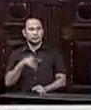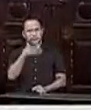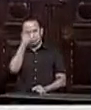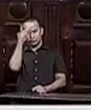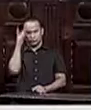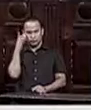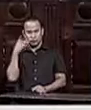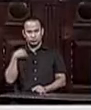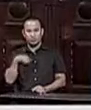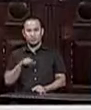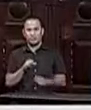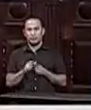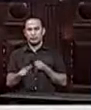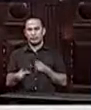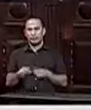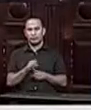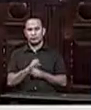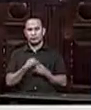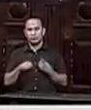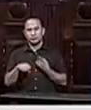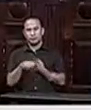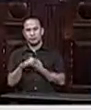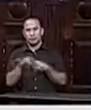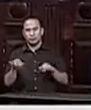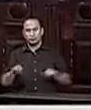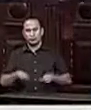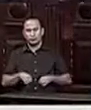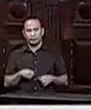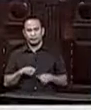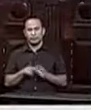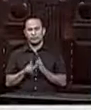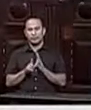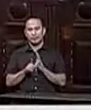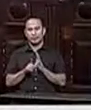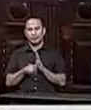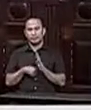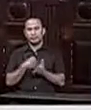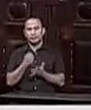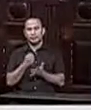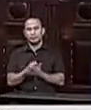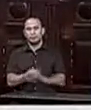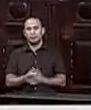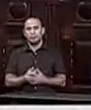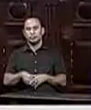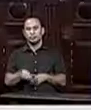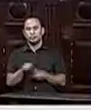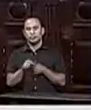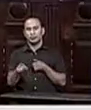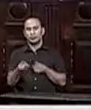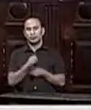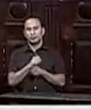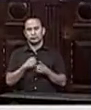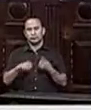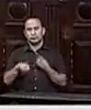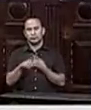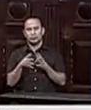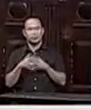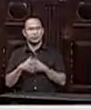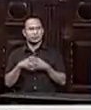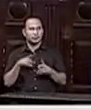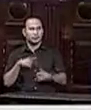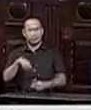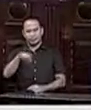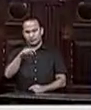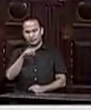com aluguel social e sofrendo com o atraso do pagamento do aluguel social. Uma confusão criada pelo Estado.